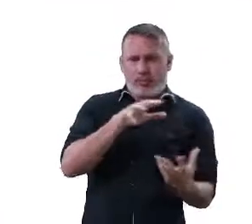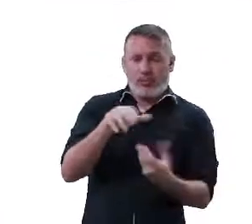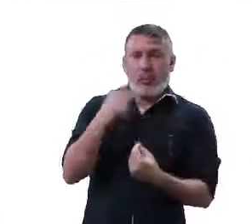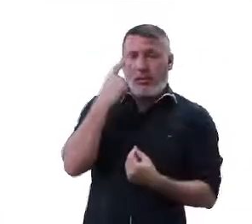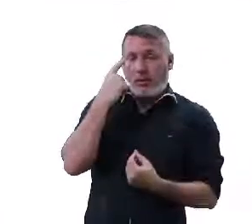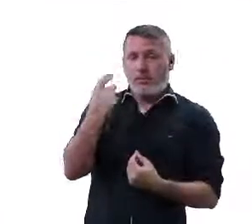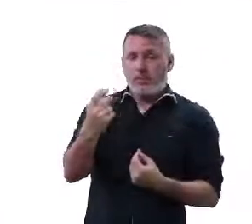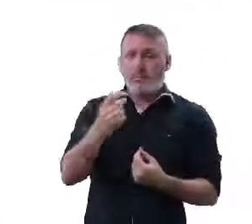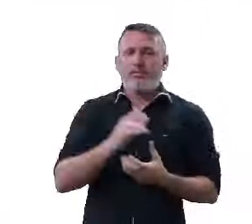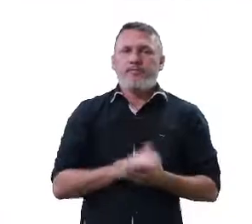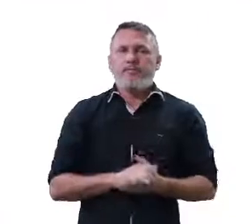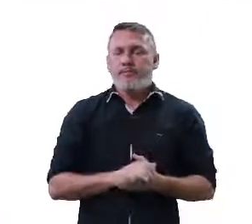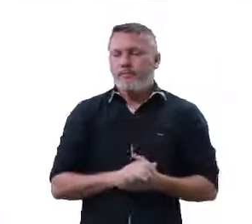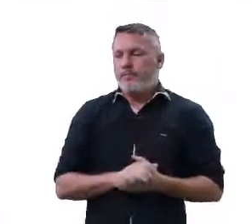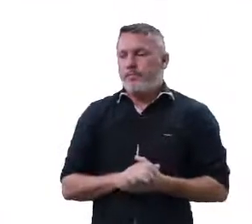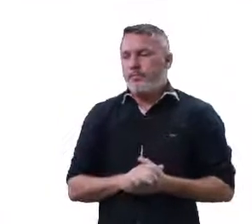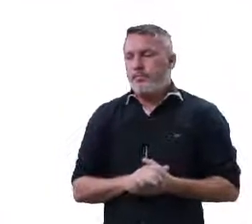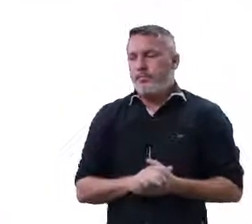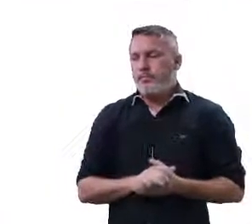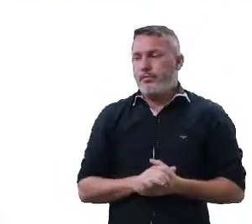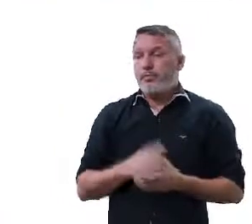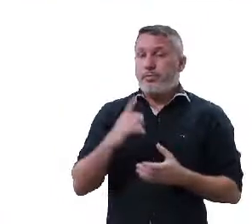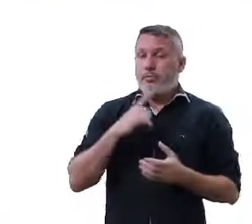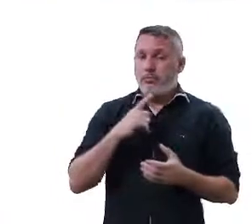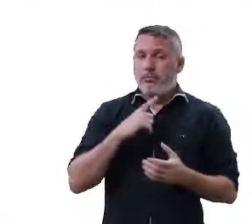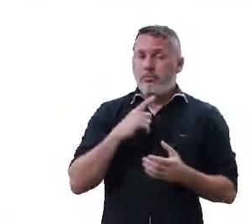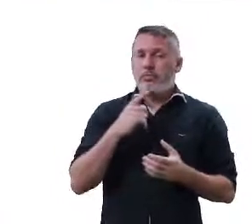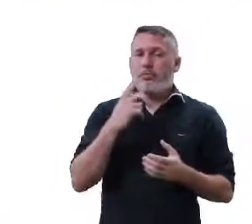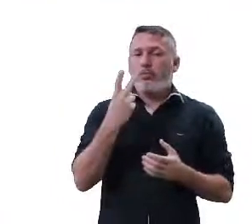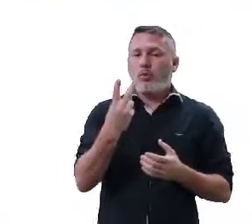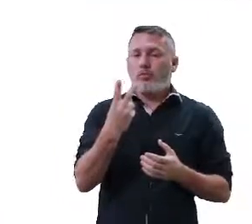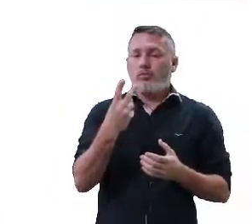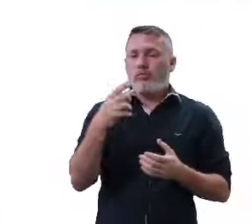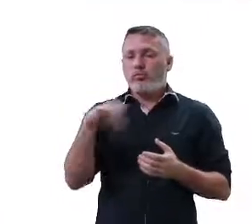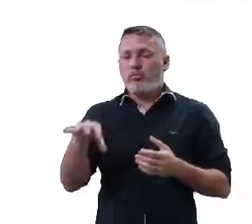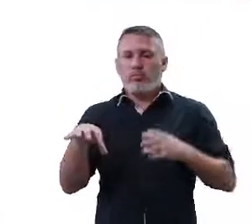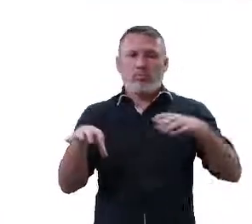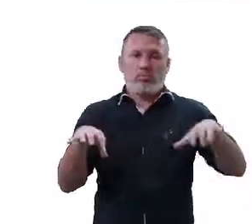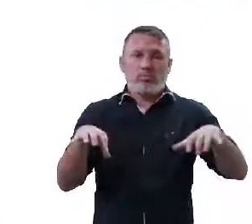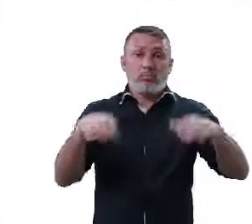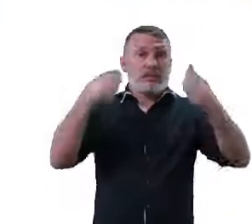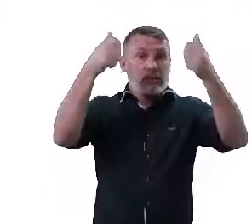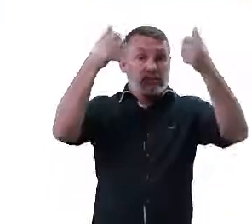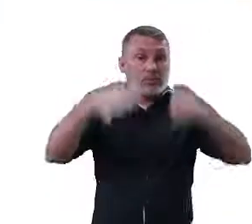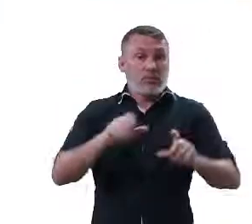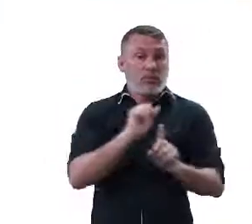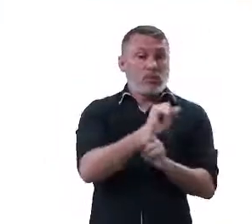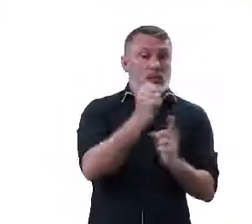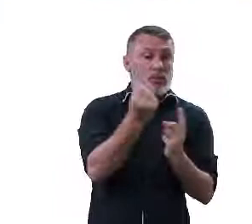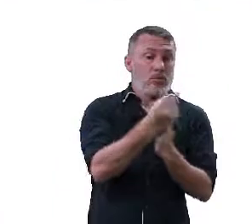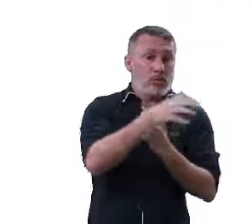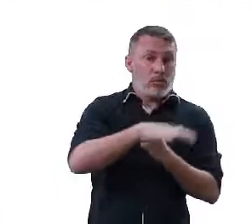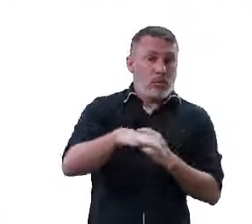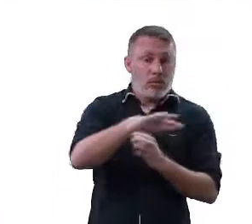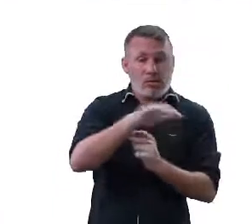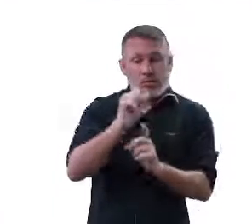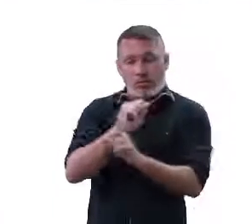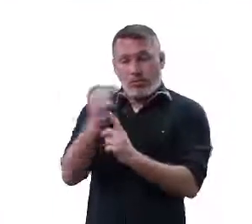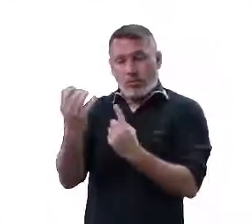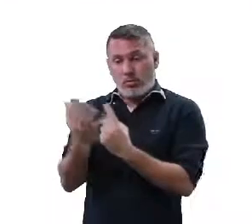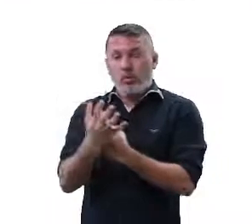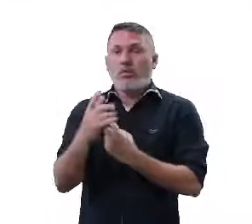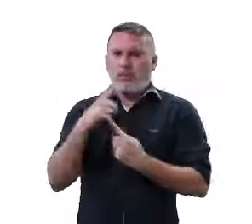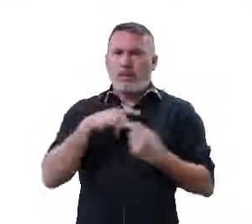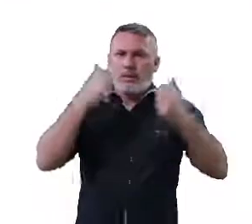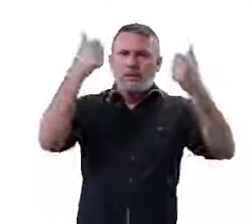muito interessante, né? Nós temos aqui dois campos opostos para essa explicação da sociedade, o senso comum e